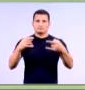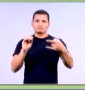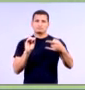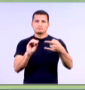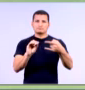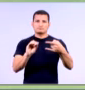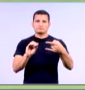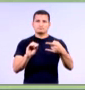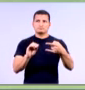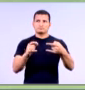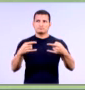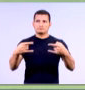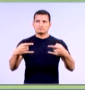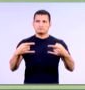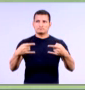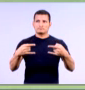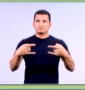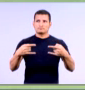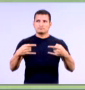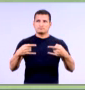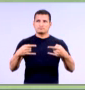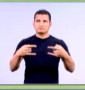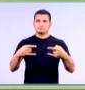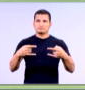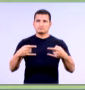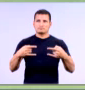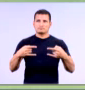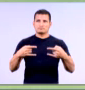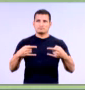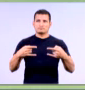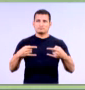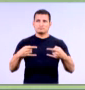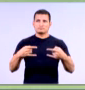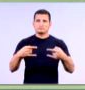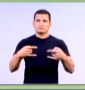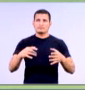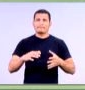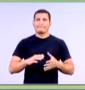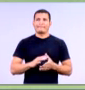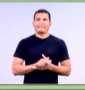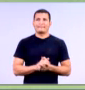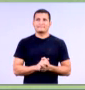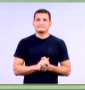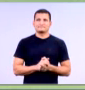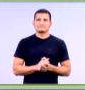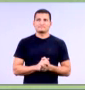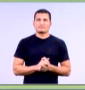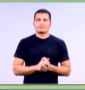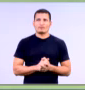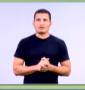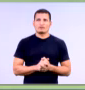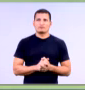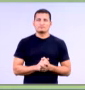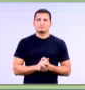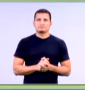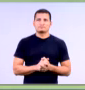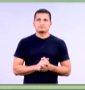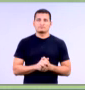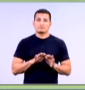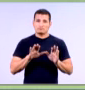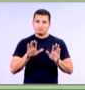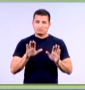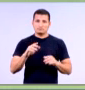Eu vou passar desses parâmetros, eu não cheguei a criar todo o método para não ficar, senão a gente não ia conseguir visualizar, gente. Mas